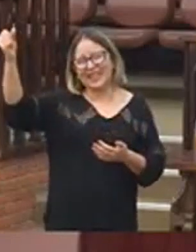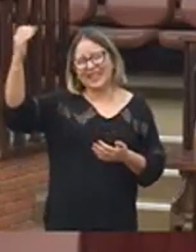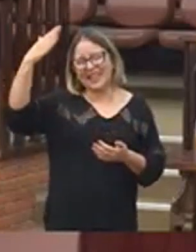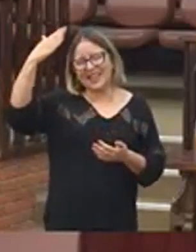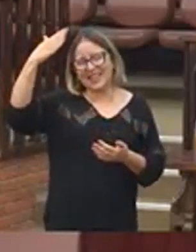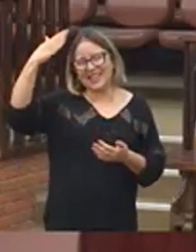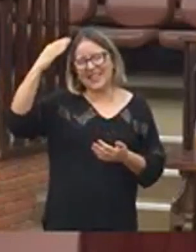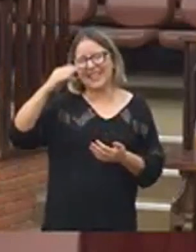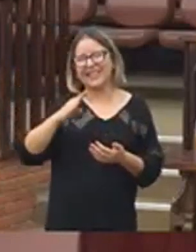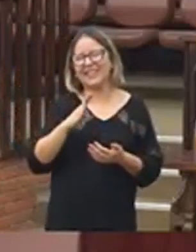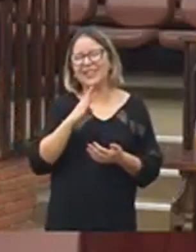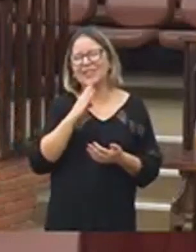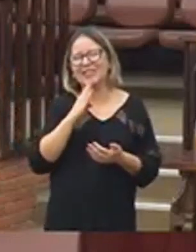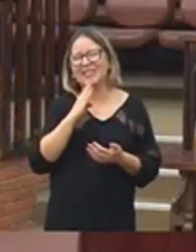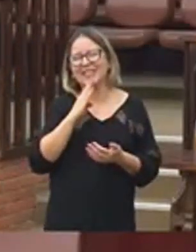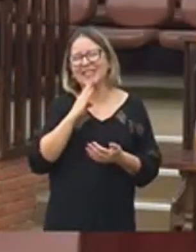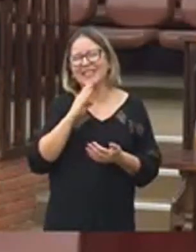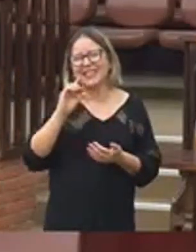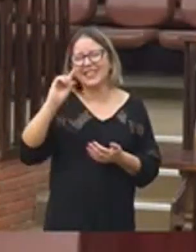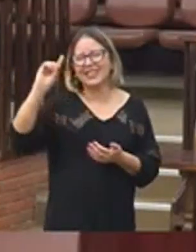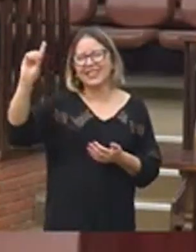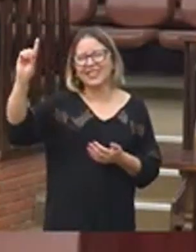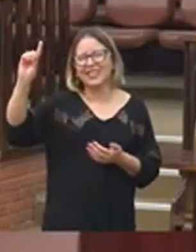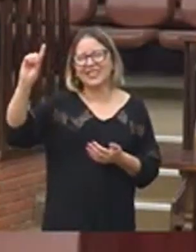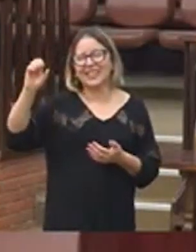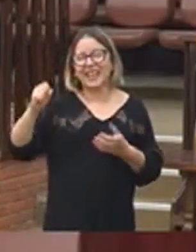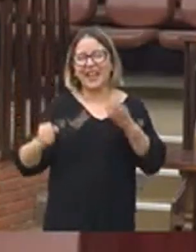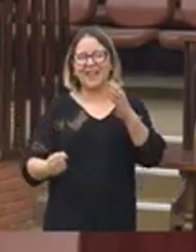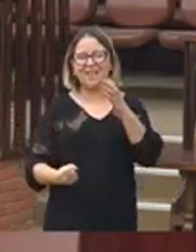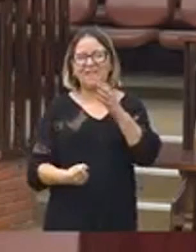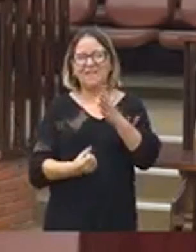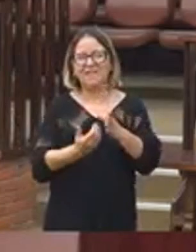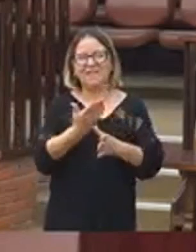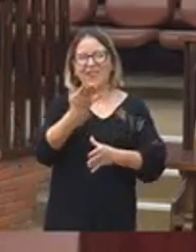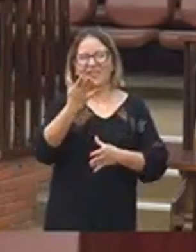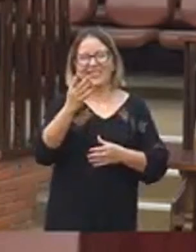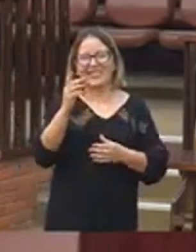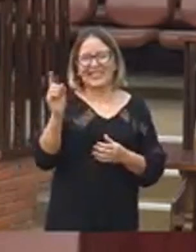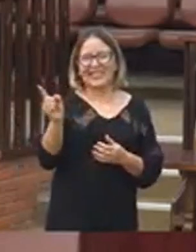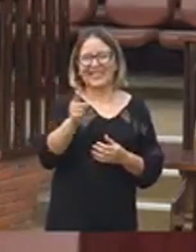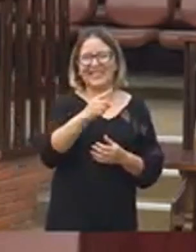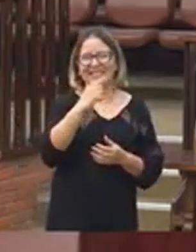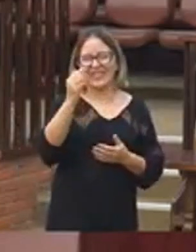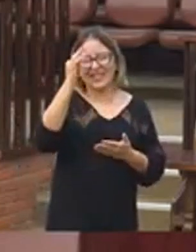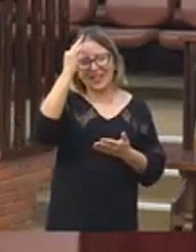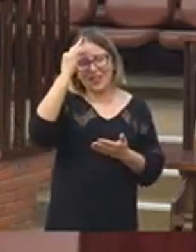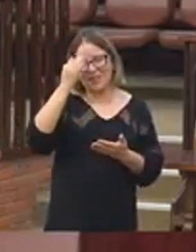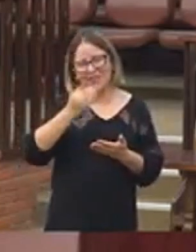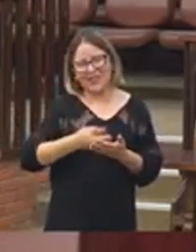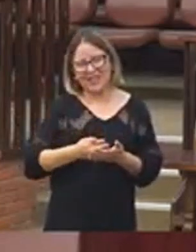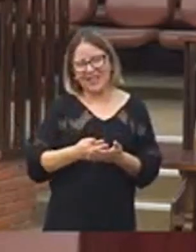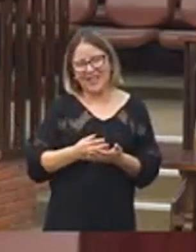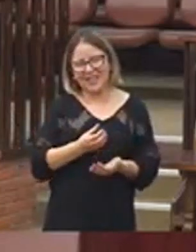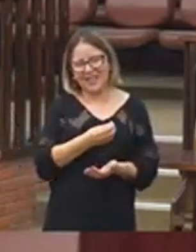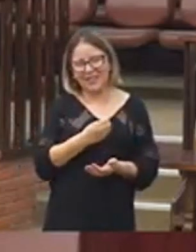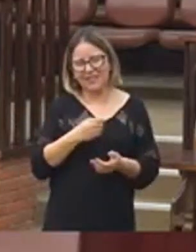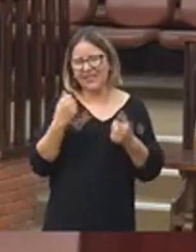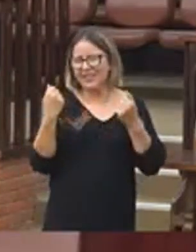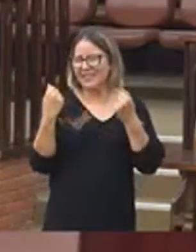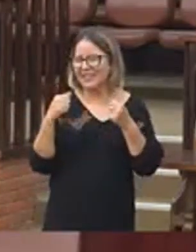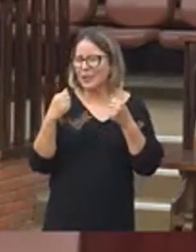de conhecer-te como a fonte da nossa fé e viver na dependência do